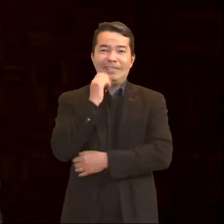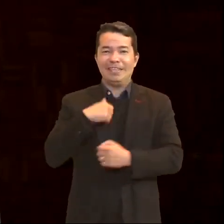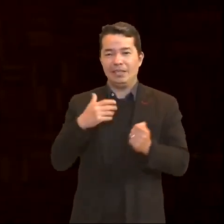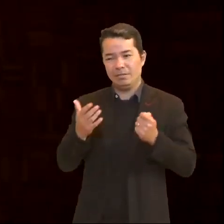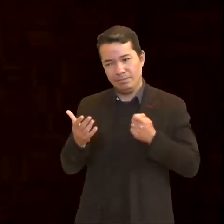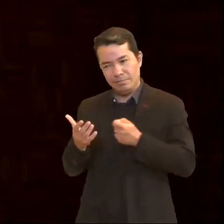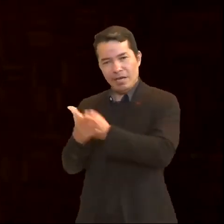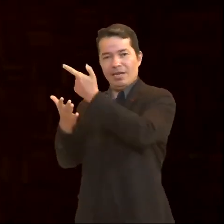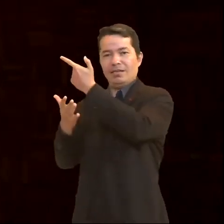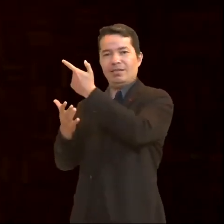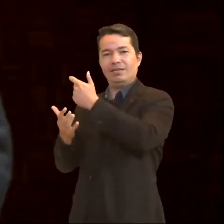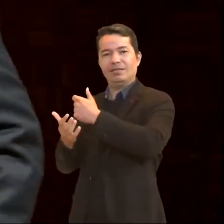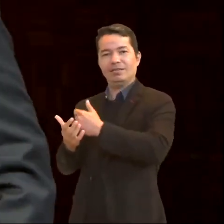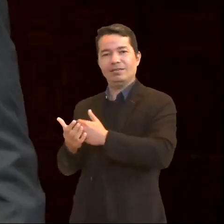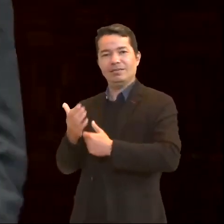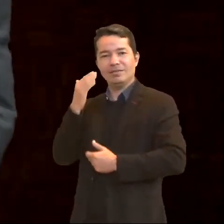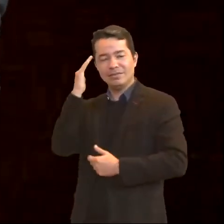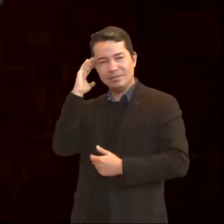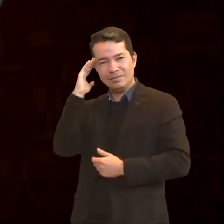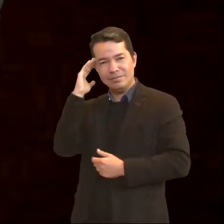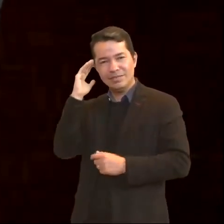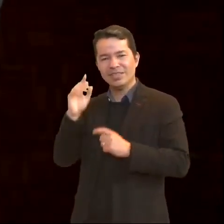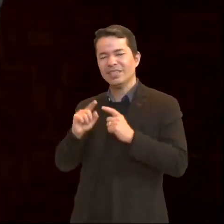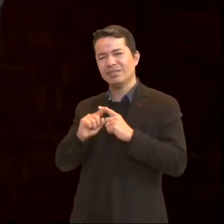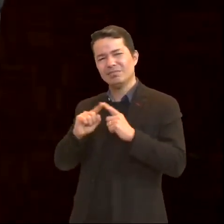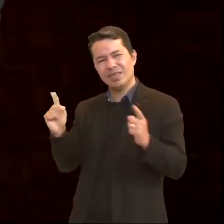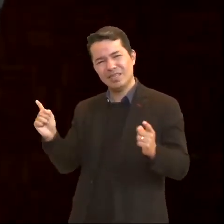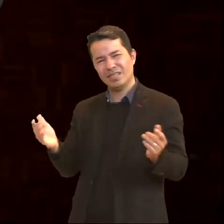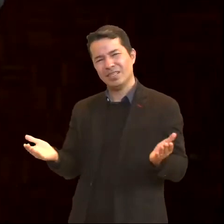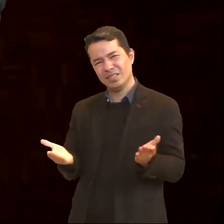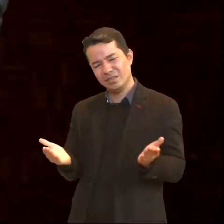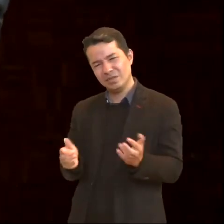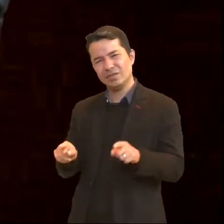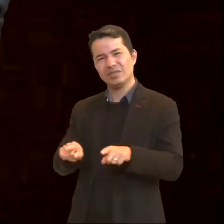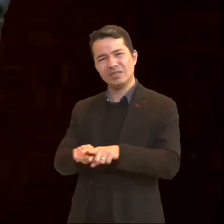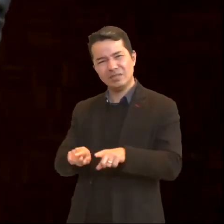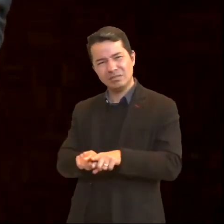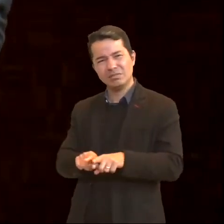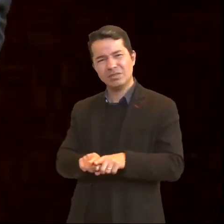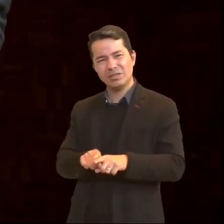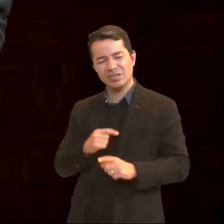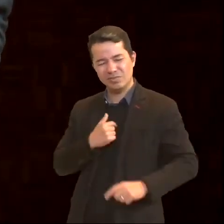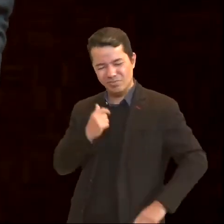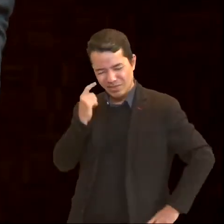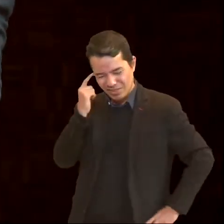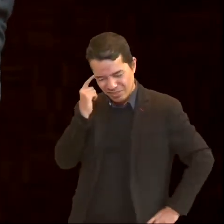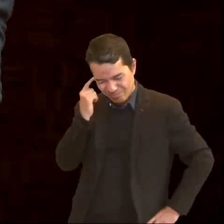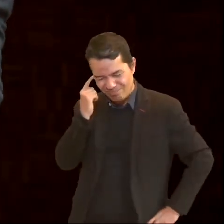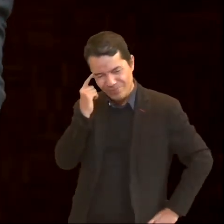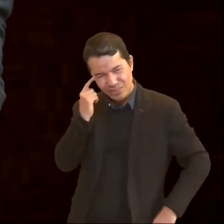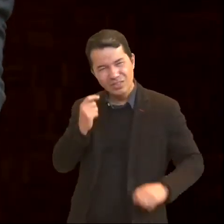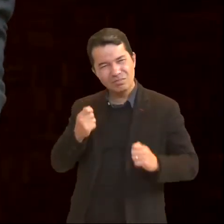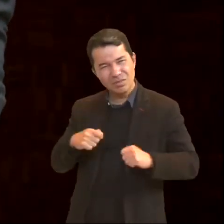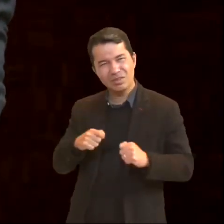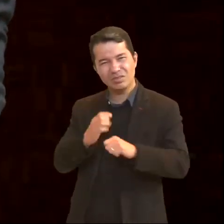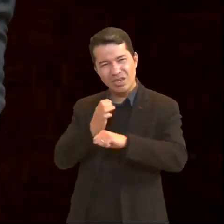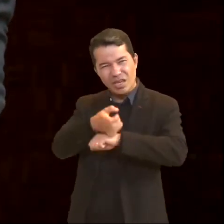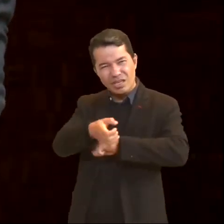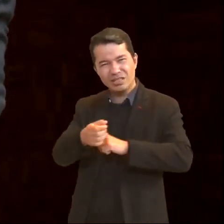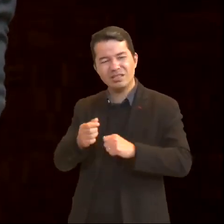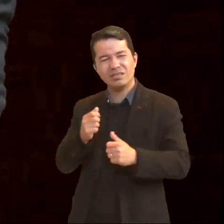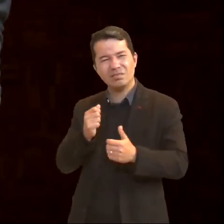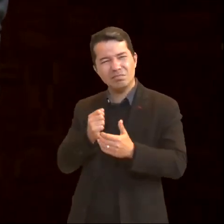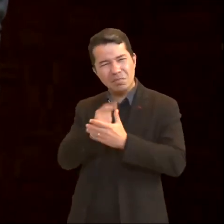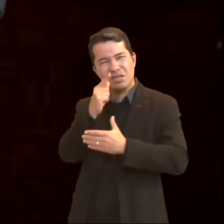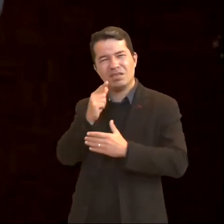Mas o que vale são os valores que a gente escreve no coração e vive na prática.